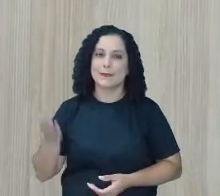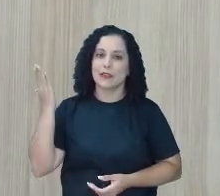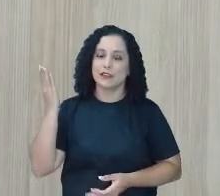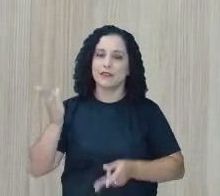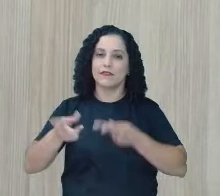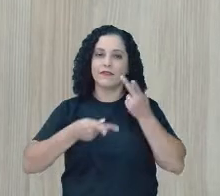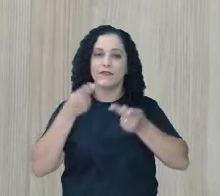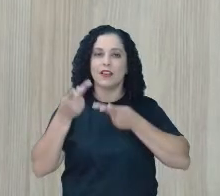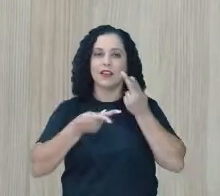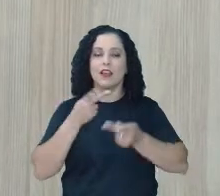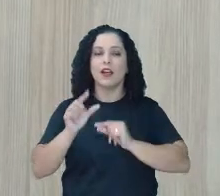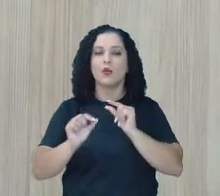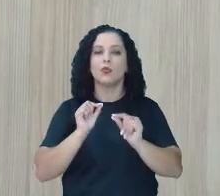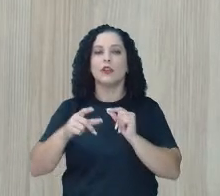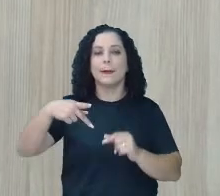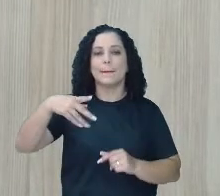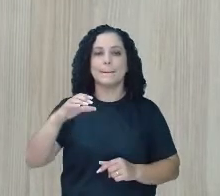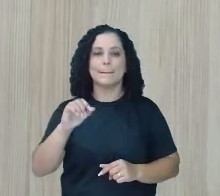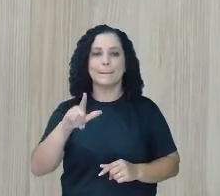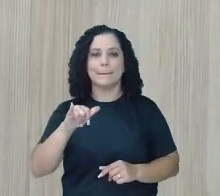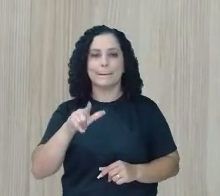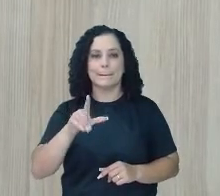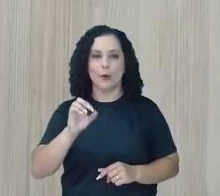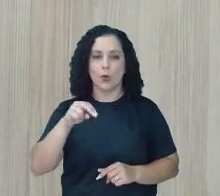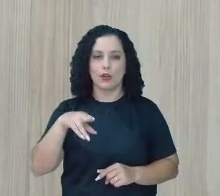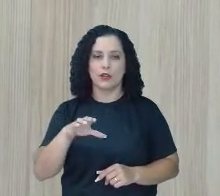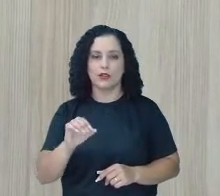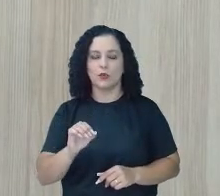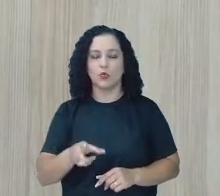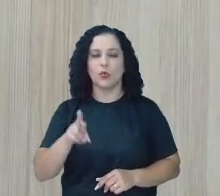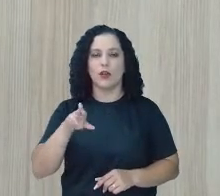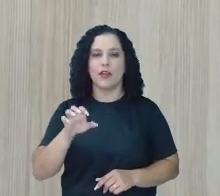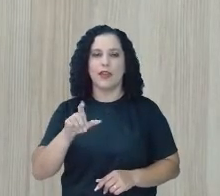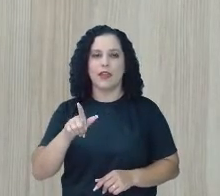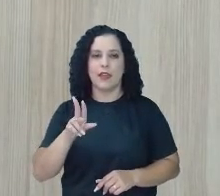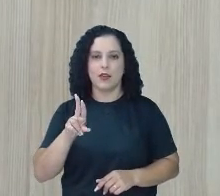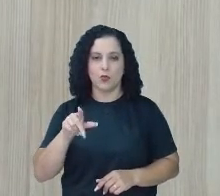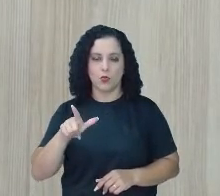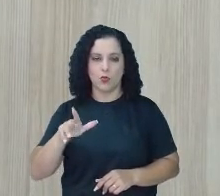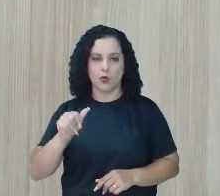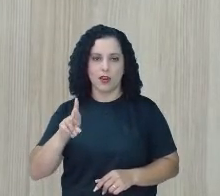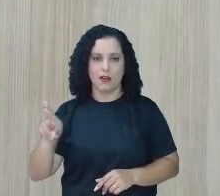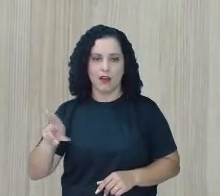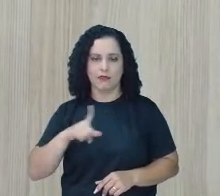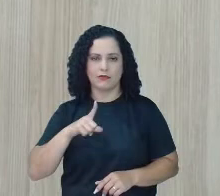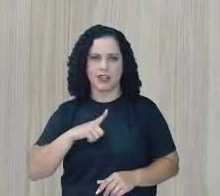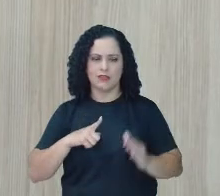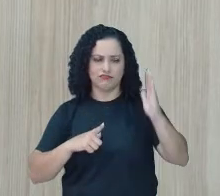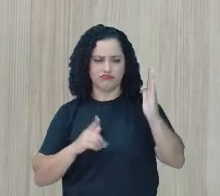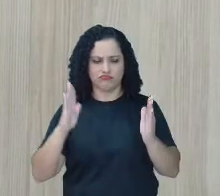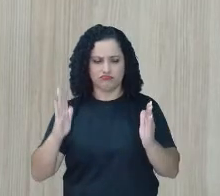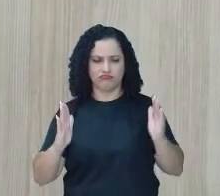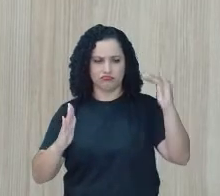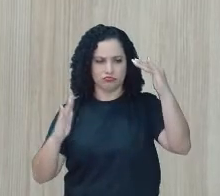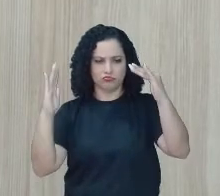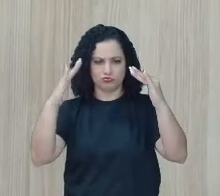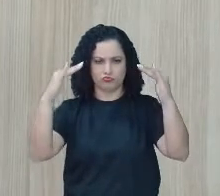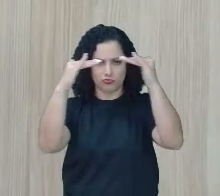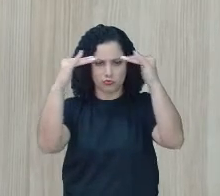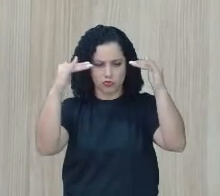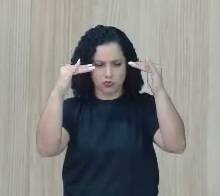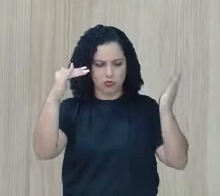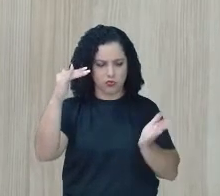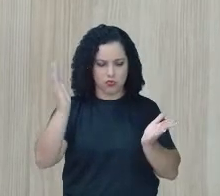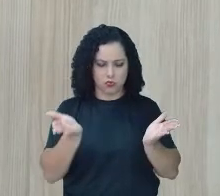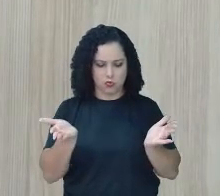da questão do polígono regular, beleza? Então, o polígono regular, ele tem todos os lados e tem todos os ângulos de